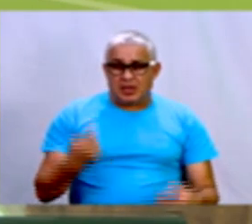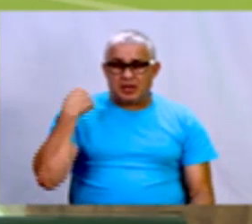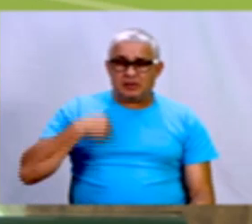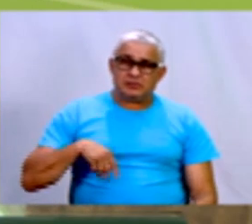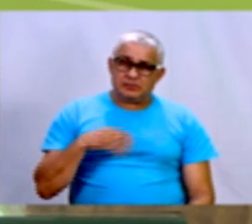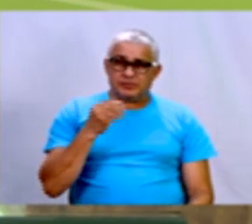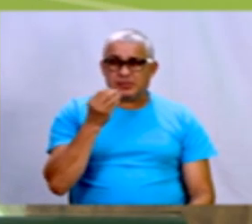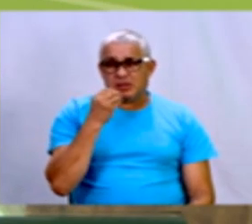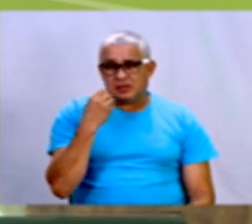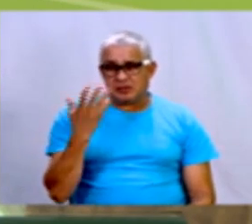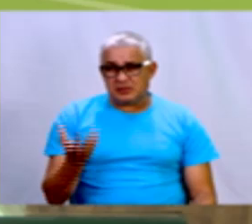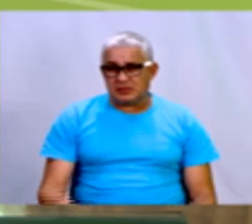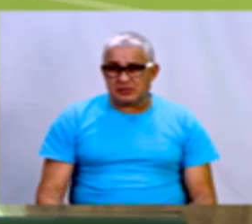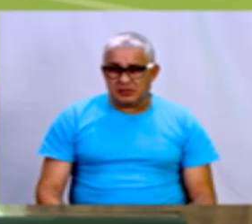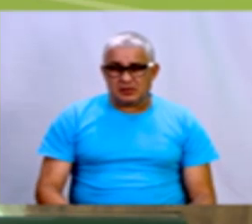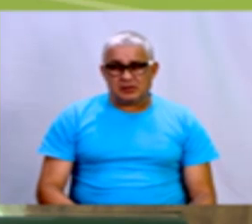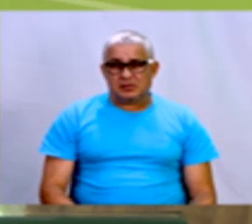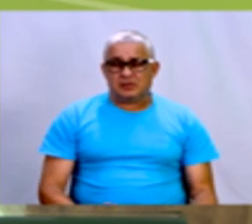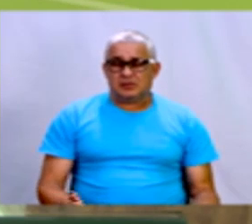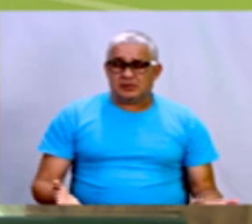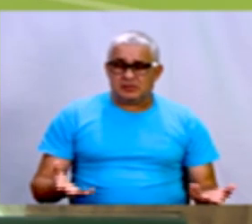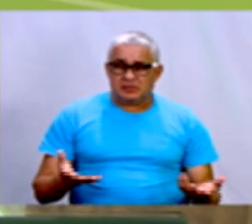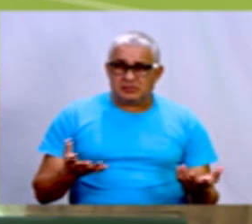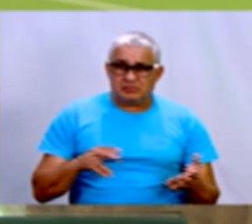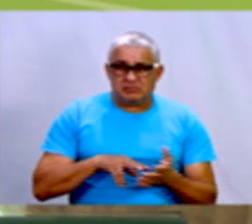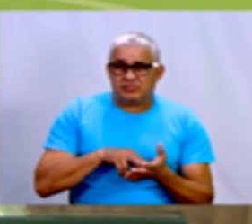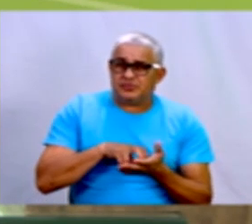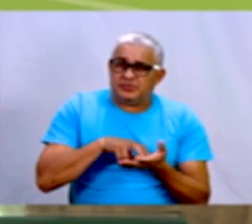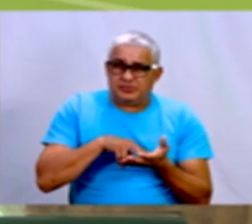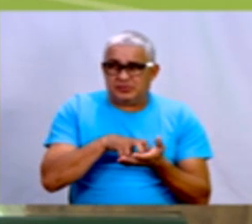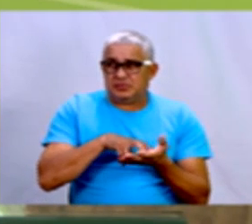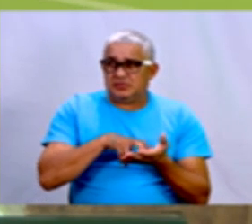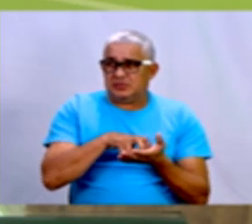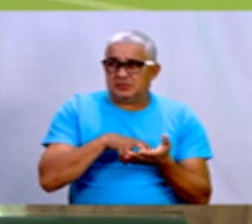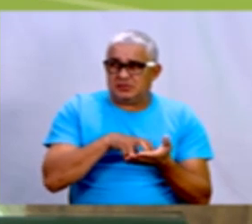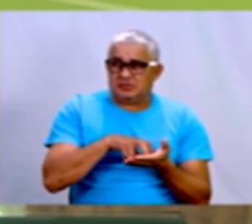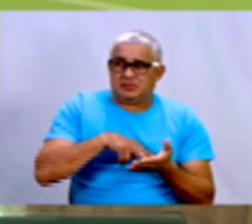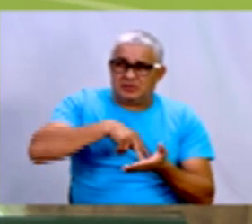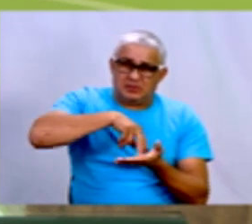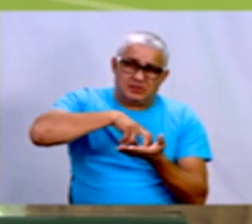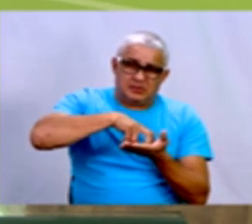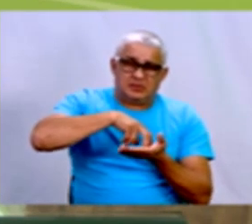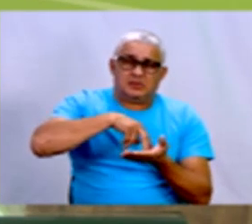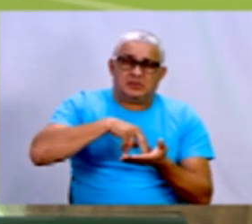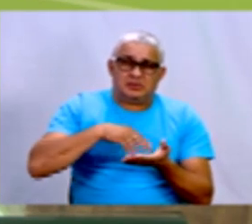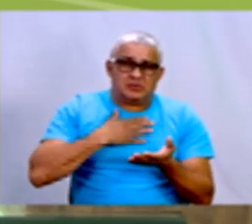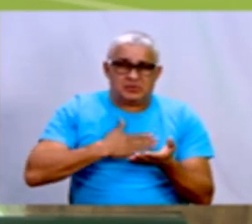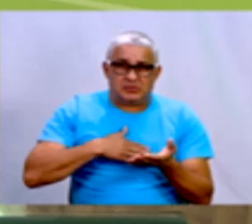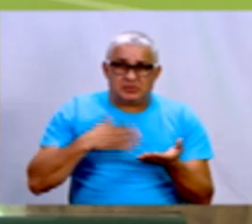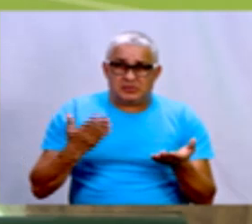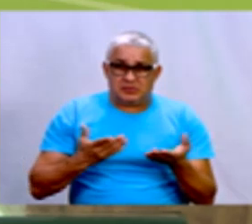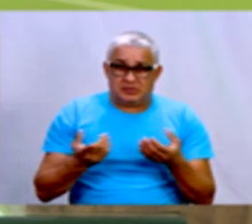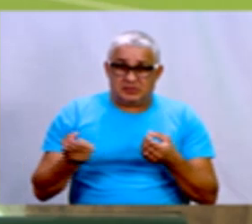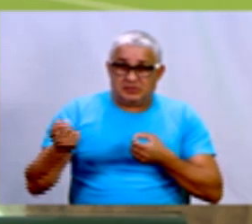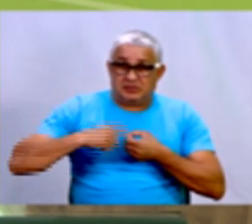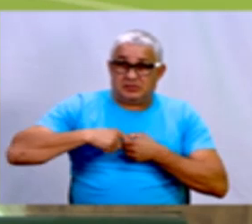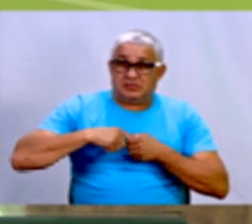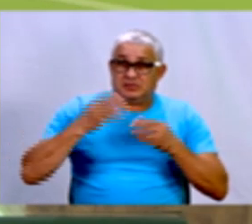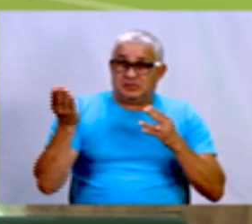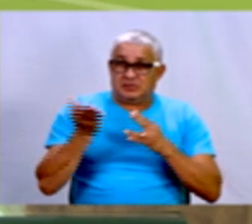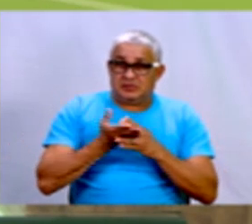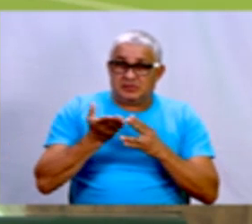porque na primeira parte o chat estava aqui tranquilo, mas agora a gente voltou do intervalo e tem